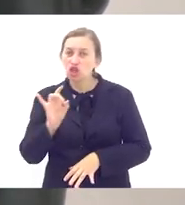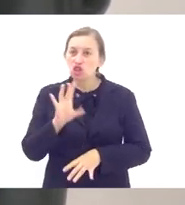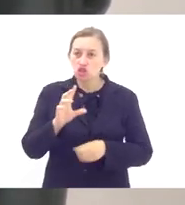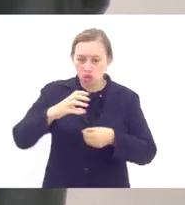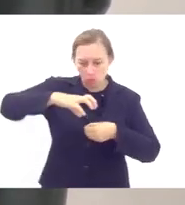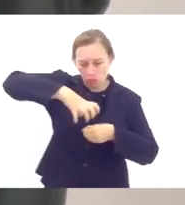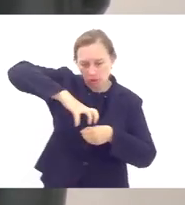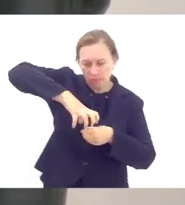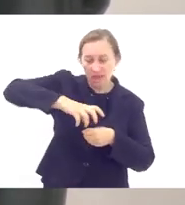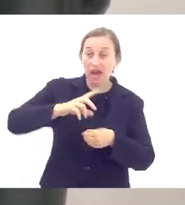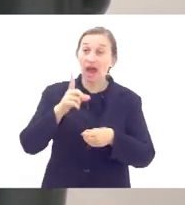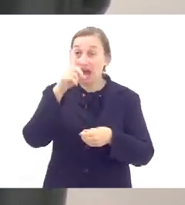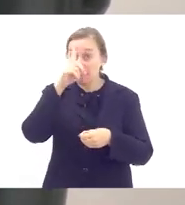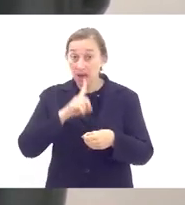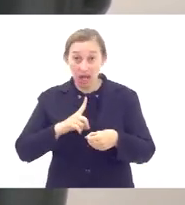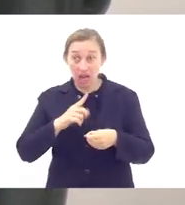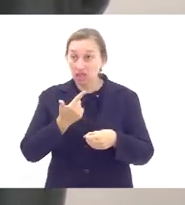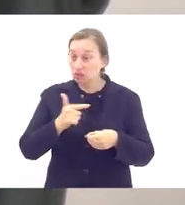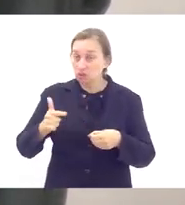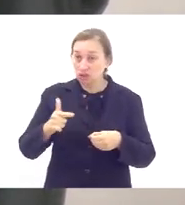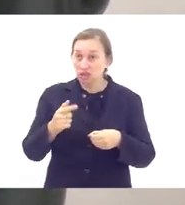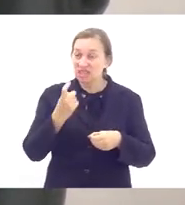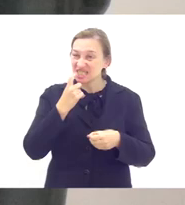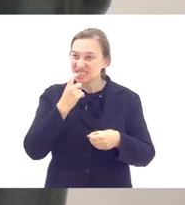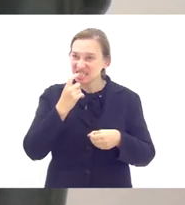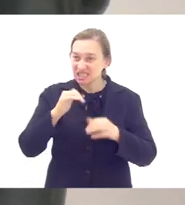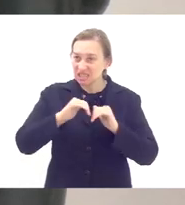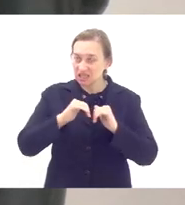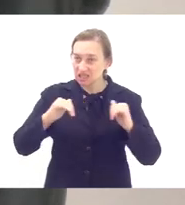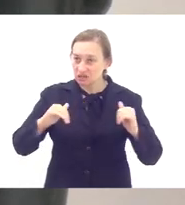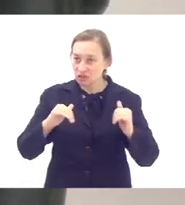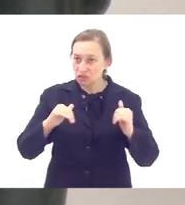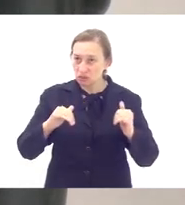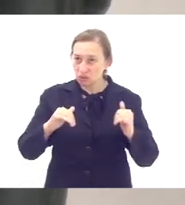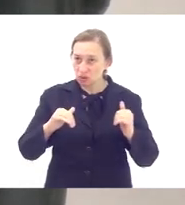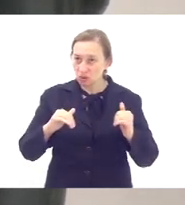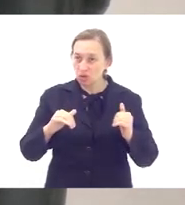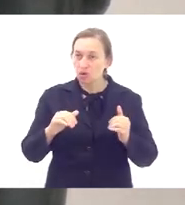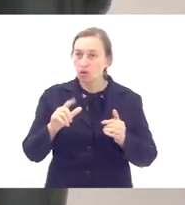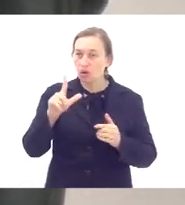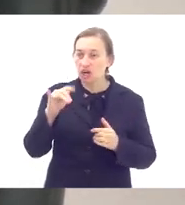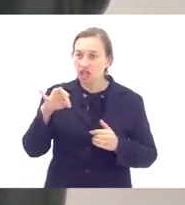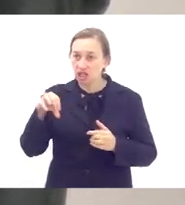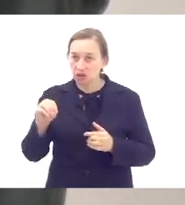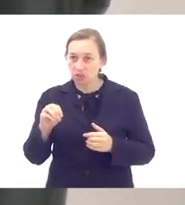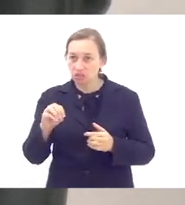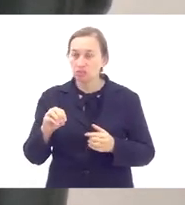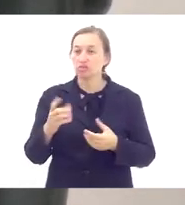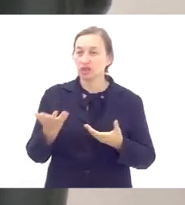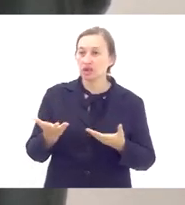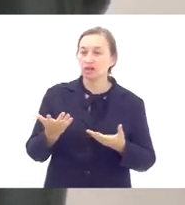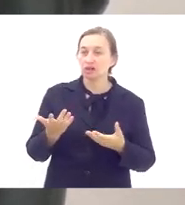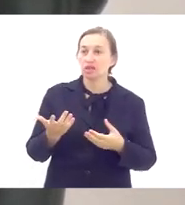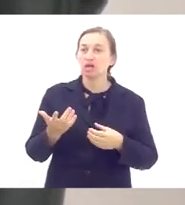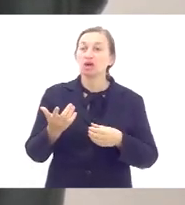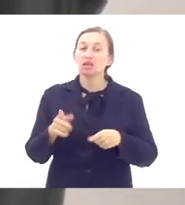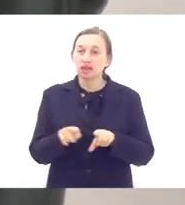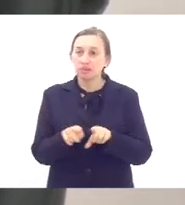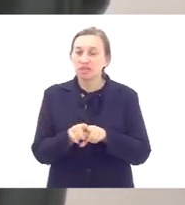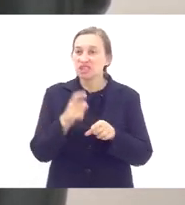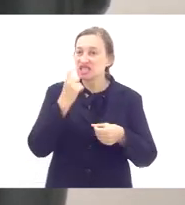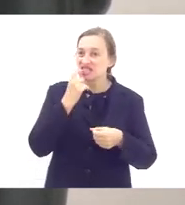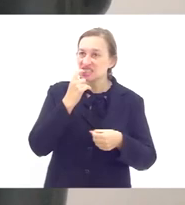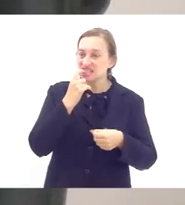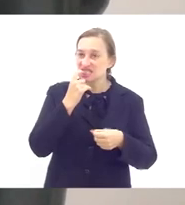plástico que fazia aquele divisor com líquido e nem aquele plástico amarelo por fora. E